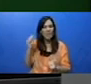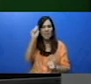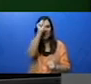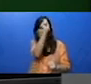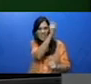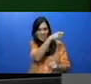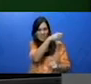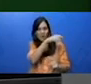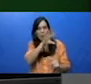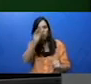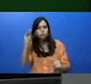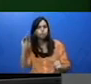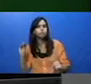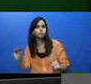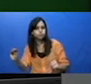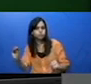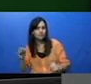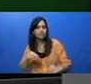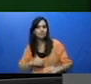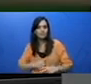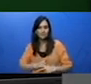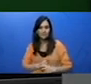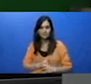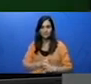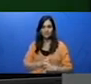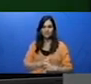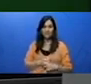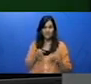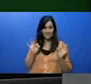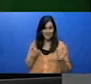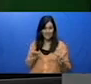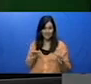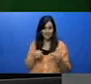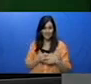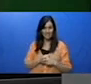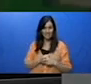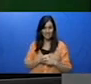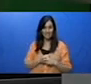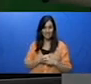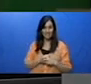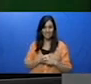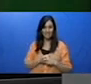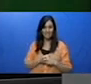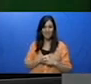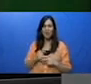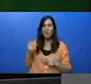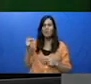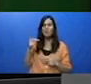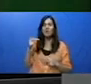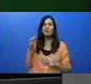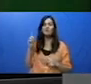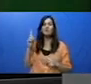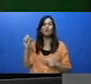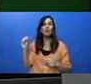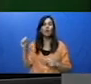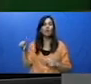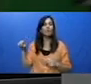não se confundir, escrevam aqui, certinho? Na